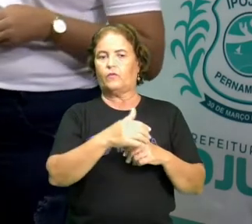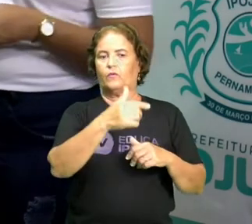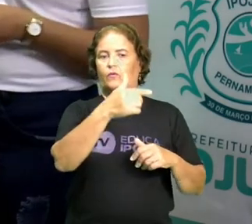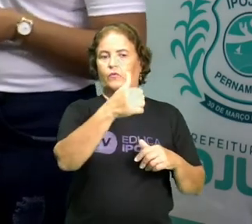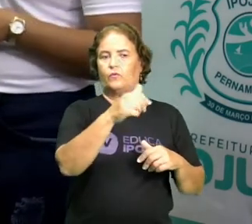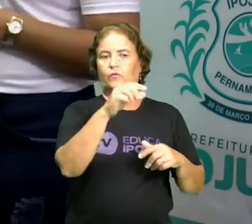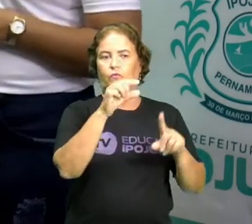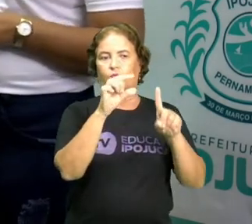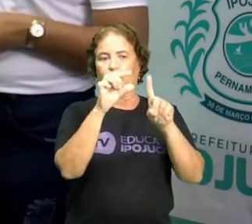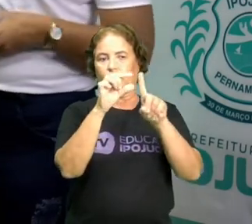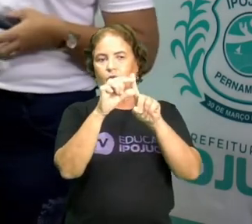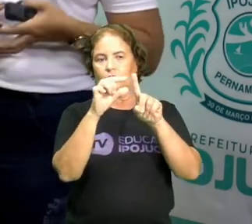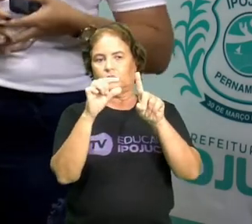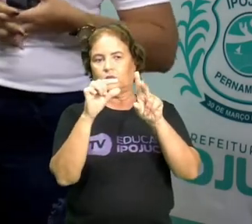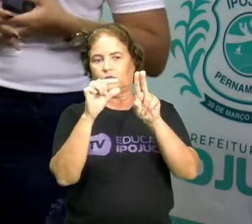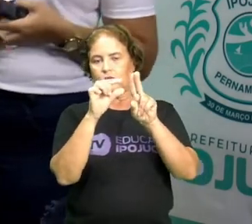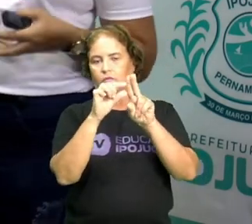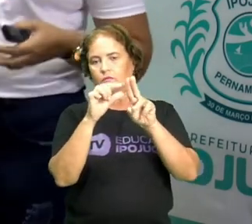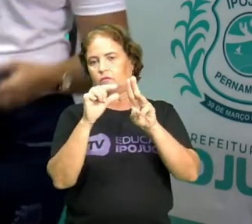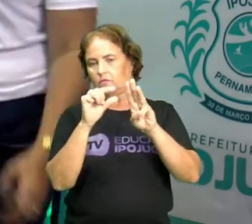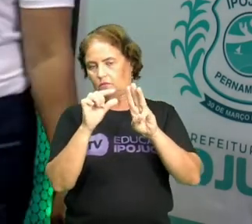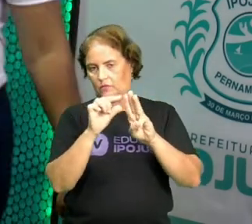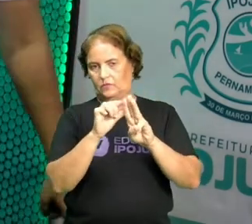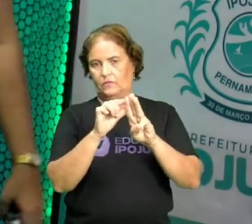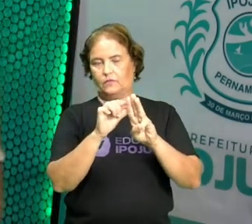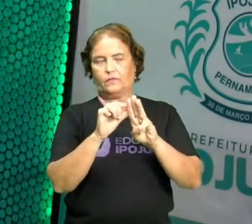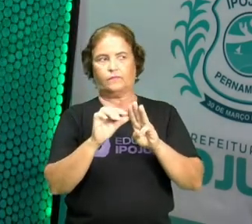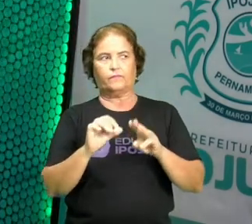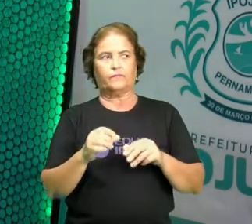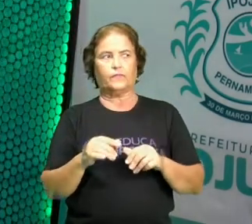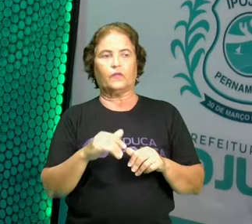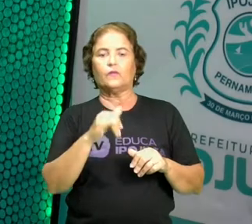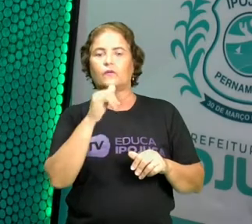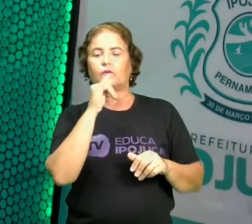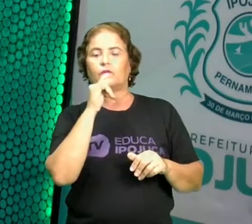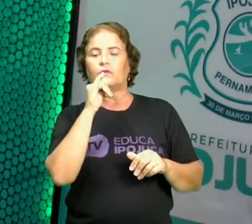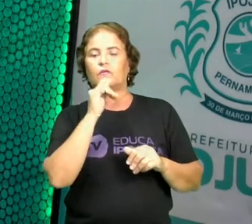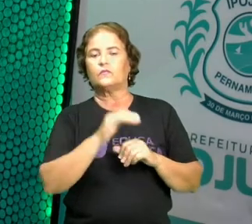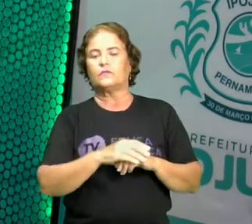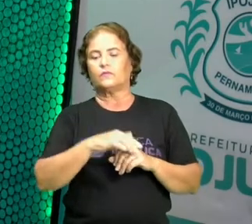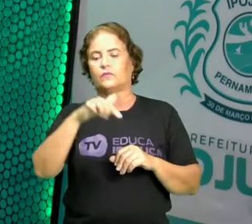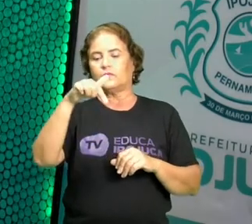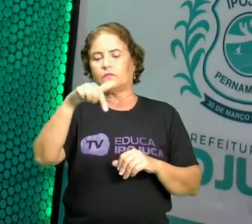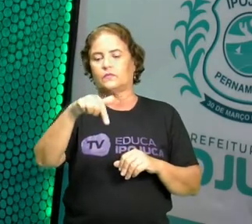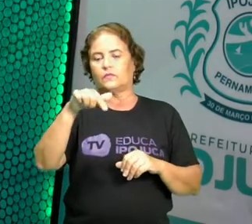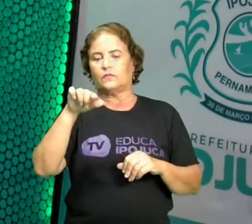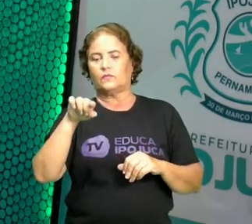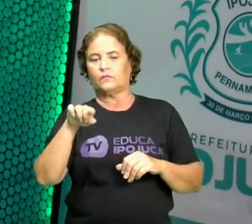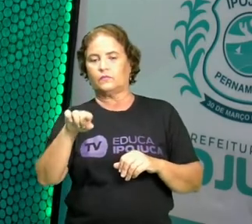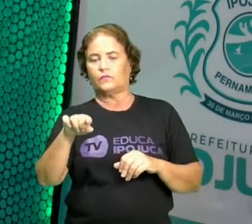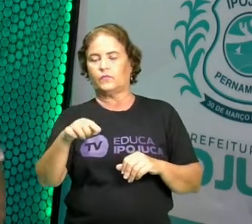centena. Nesse exemplo aqui, a gente tem